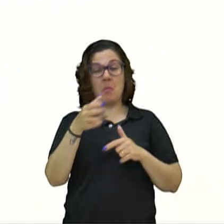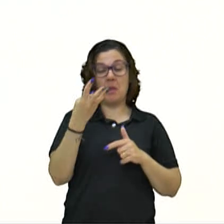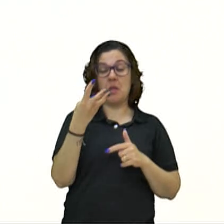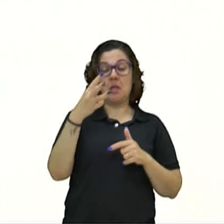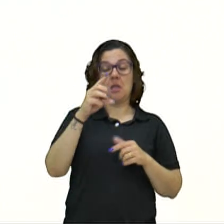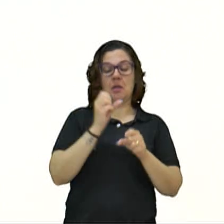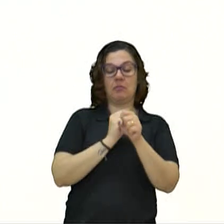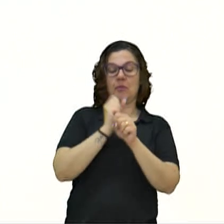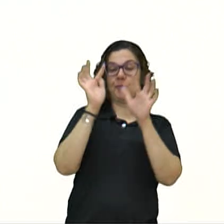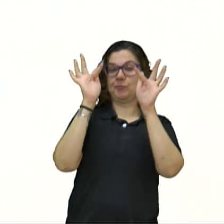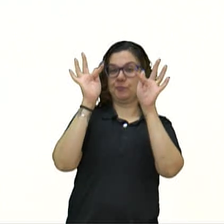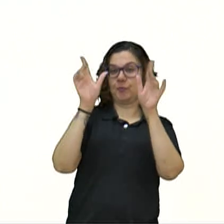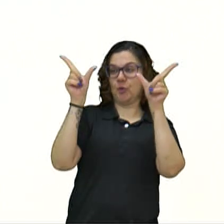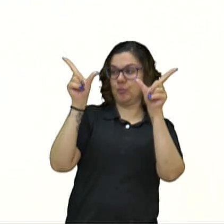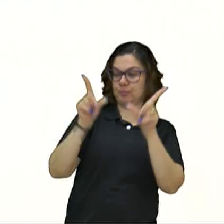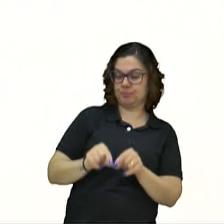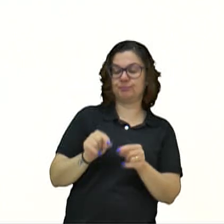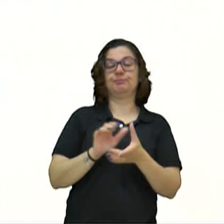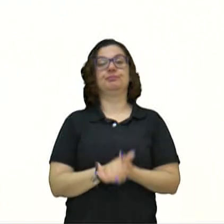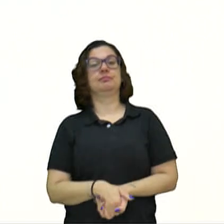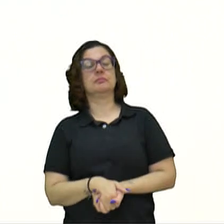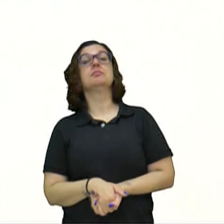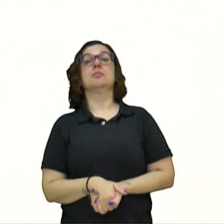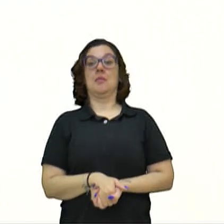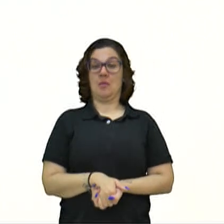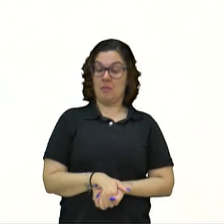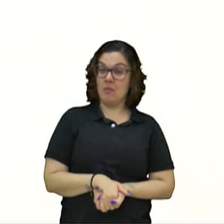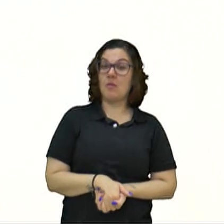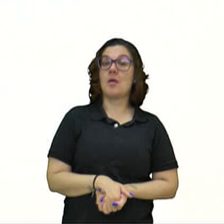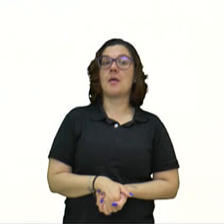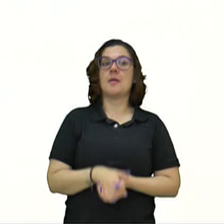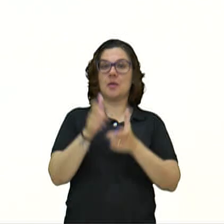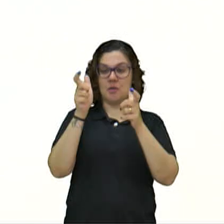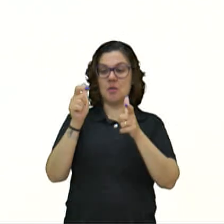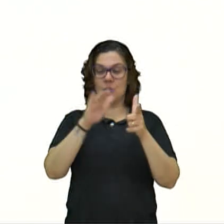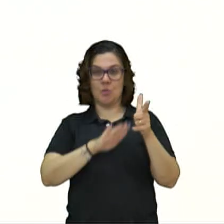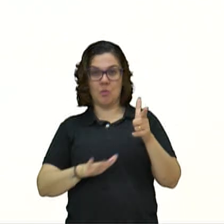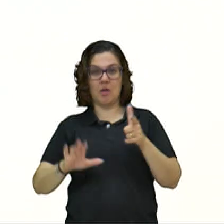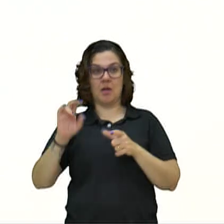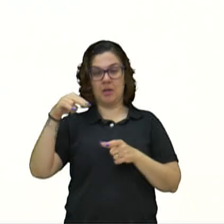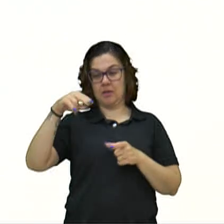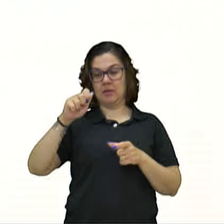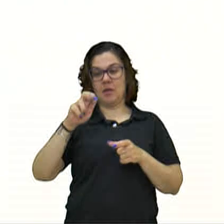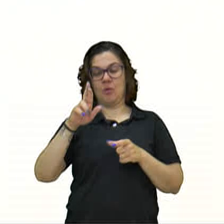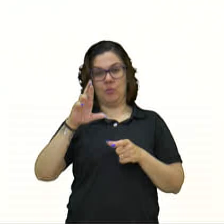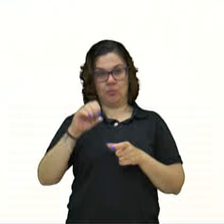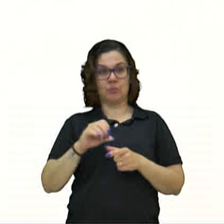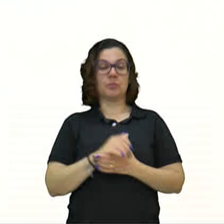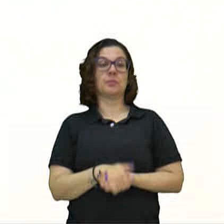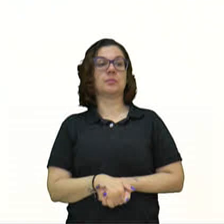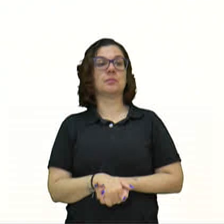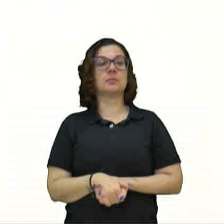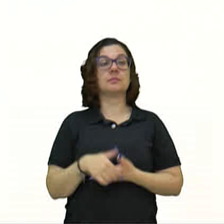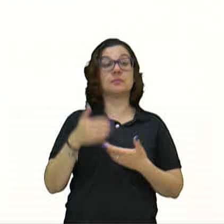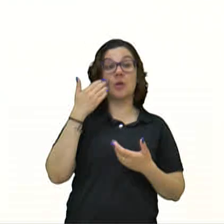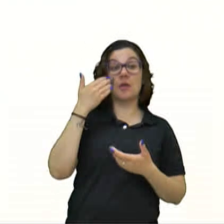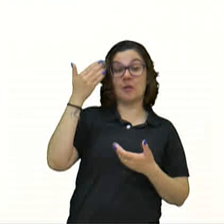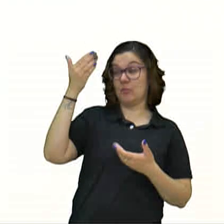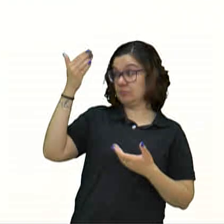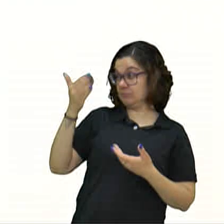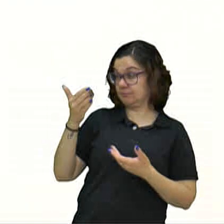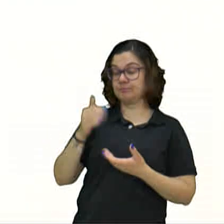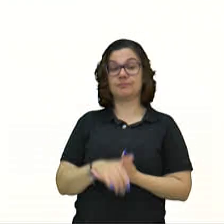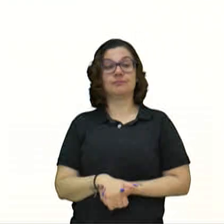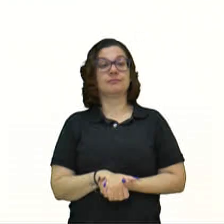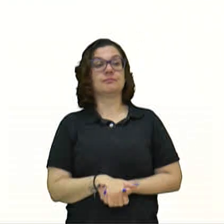em menos e 30 anos esse minério vai ser esgotar na ilha de lauro de e aí é que